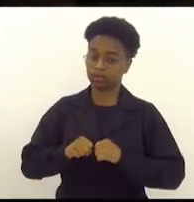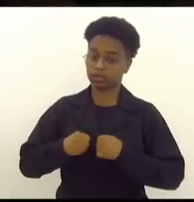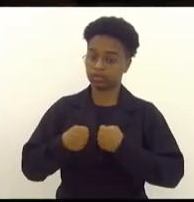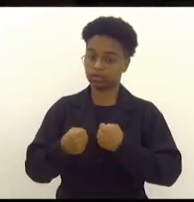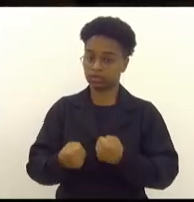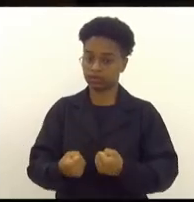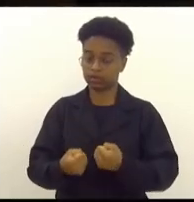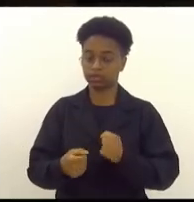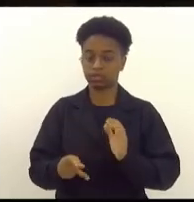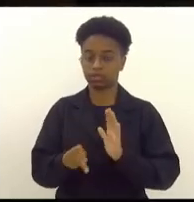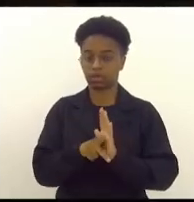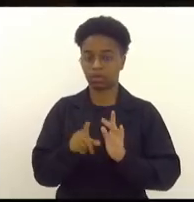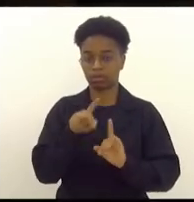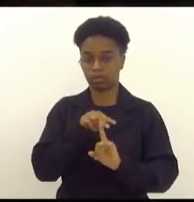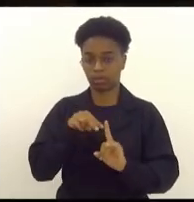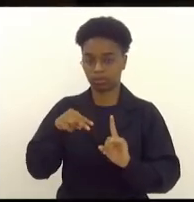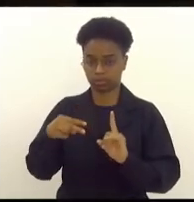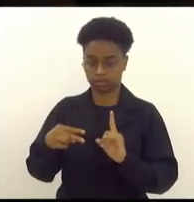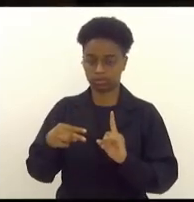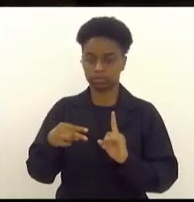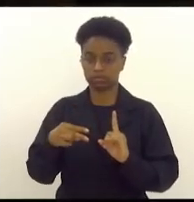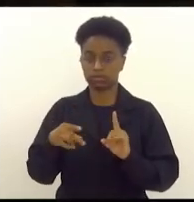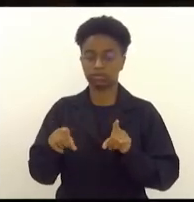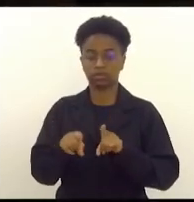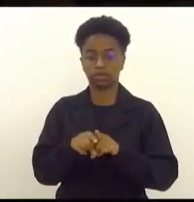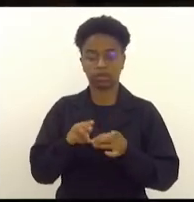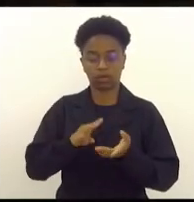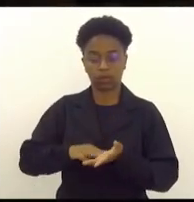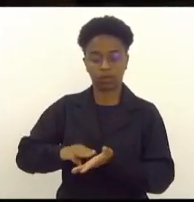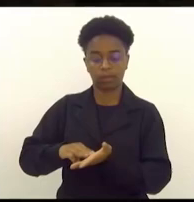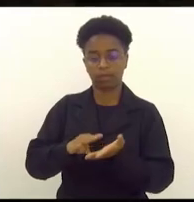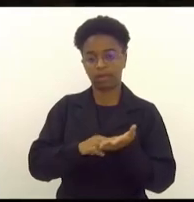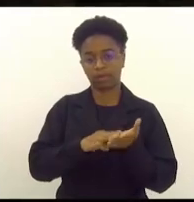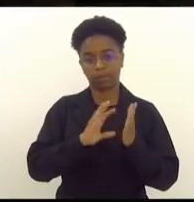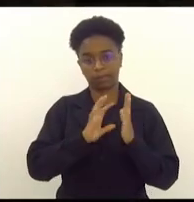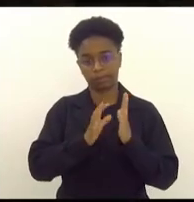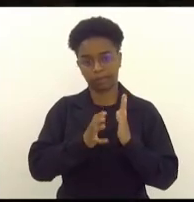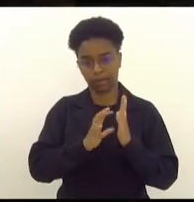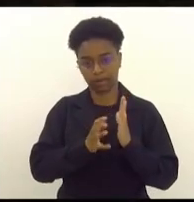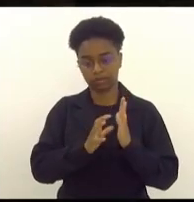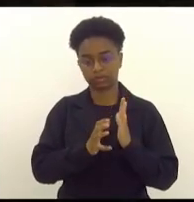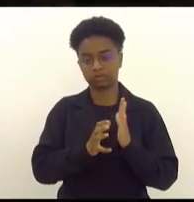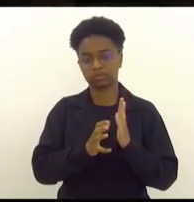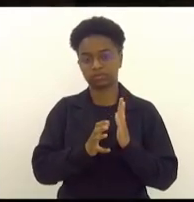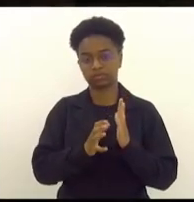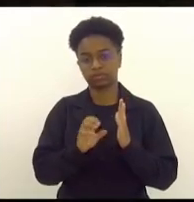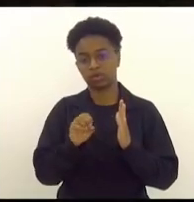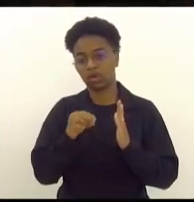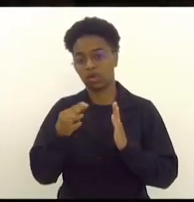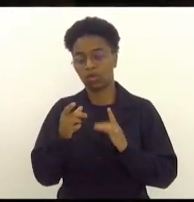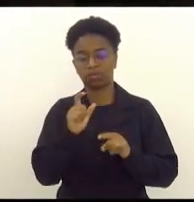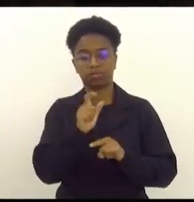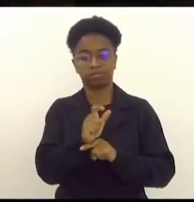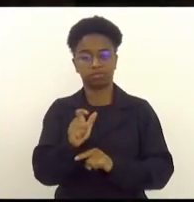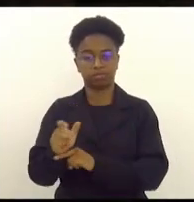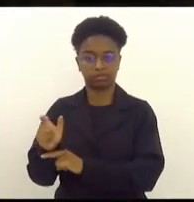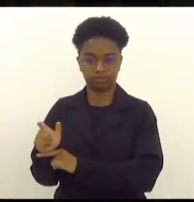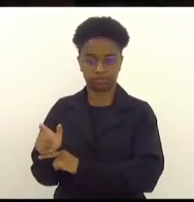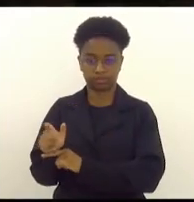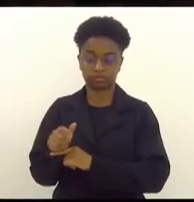os seus pontos de vistas e os membros desse partido ou mesmo criticá-los